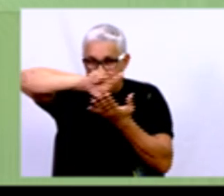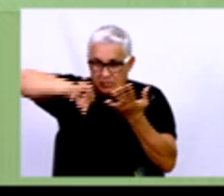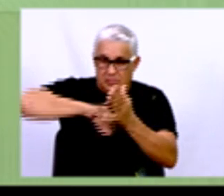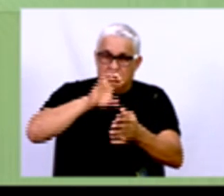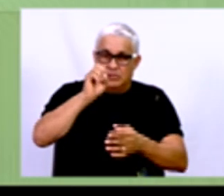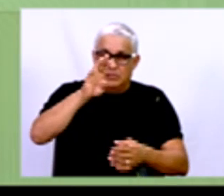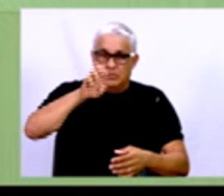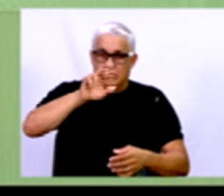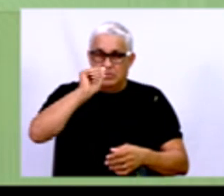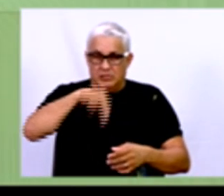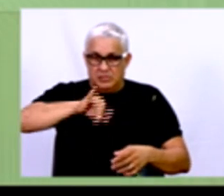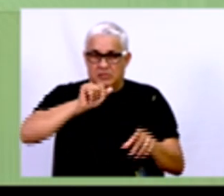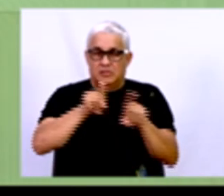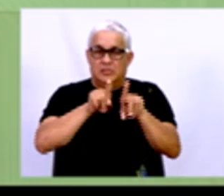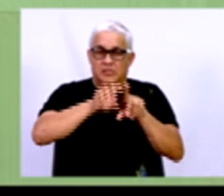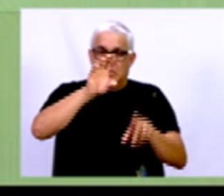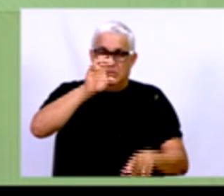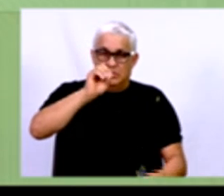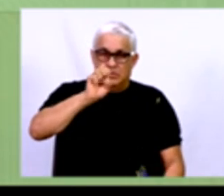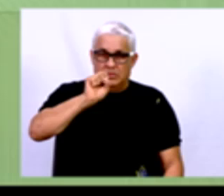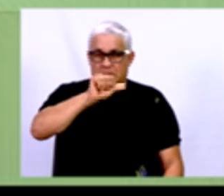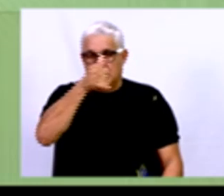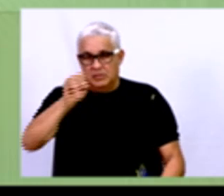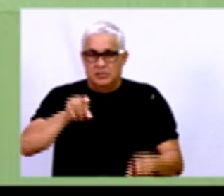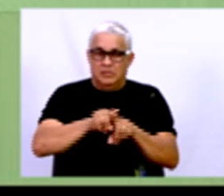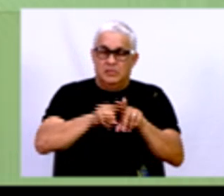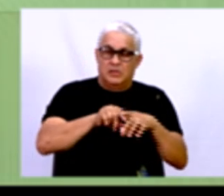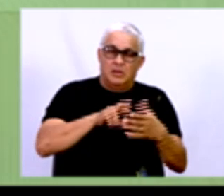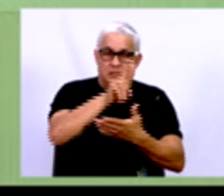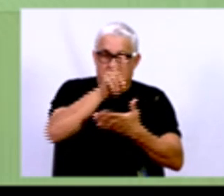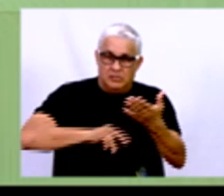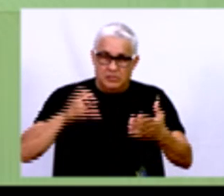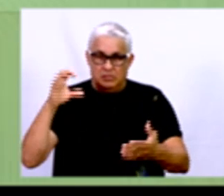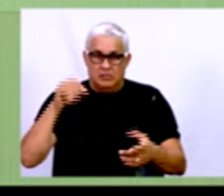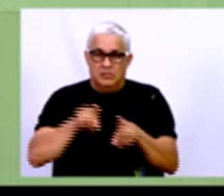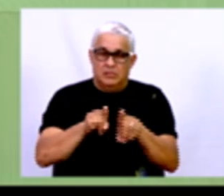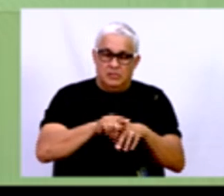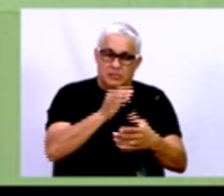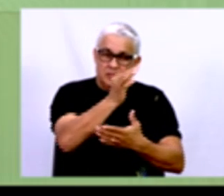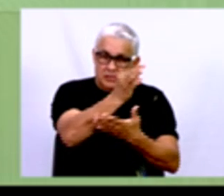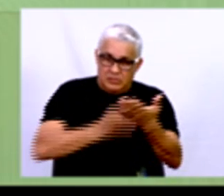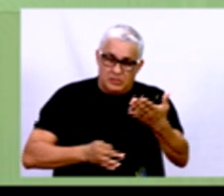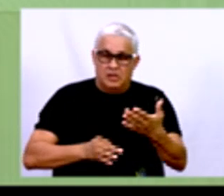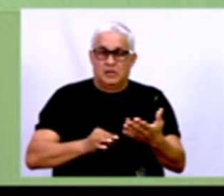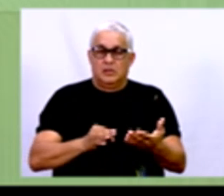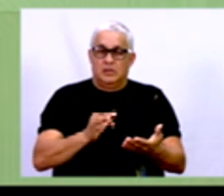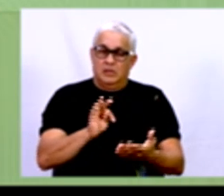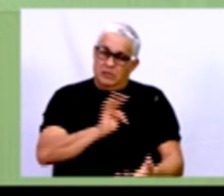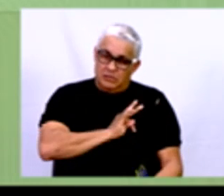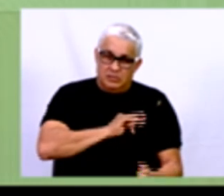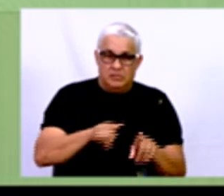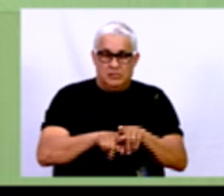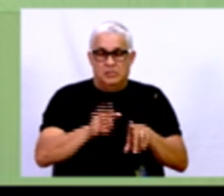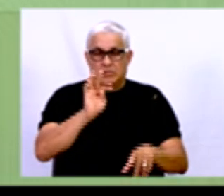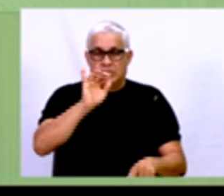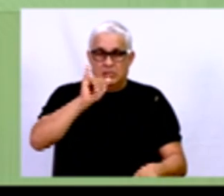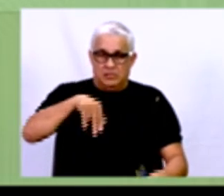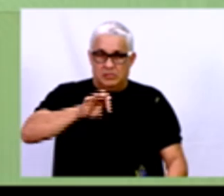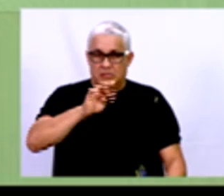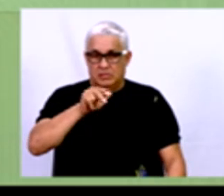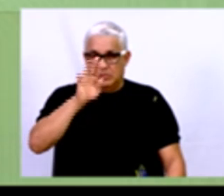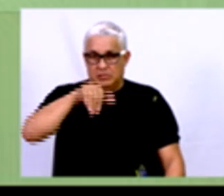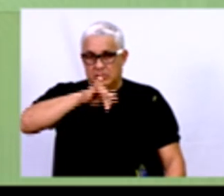coesão, intelecção textual, redação científica, textos técnicos e de instrução,